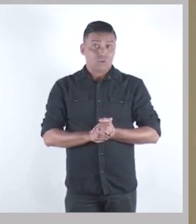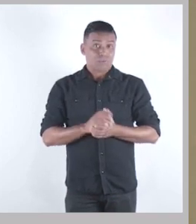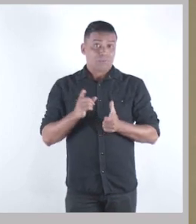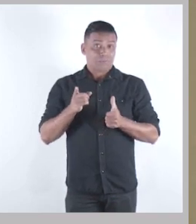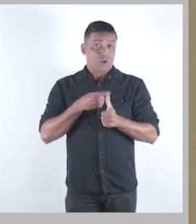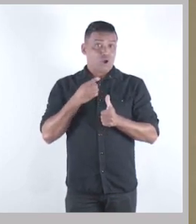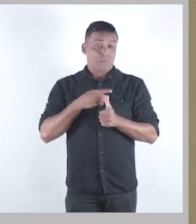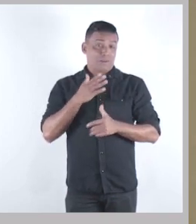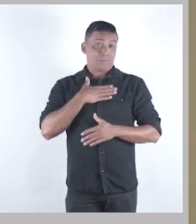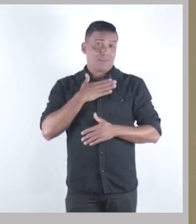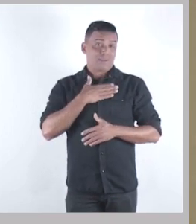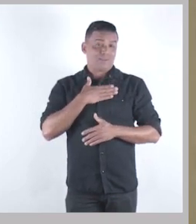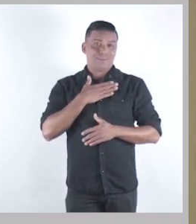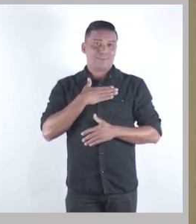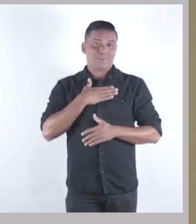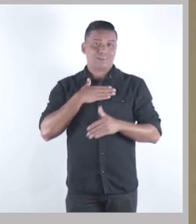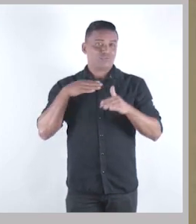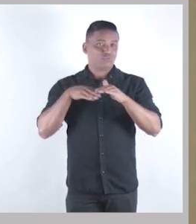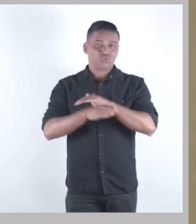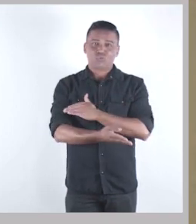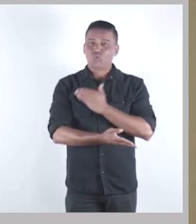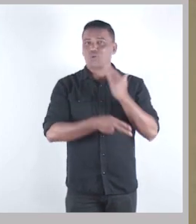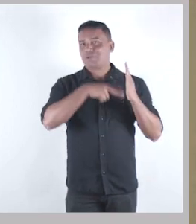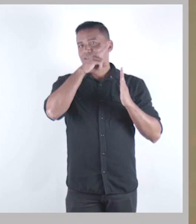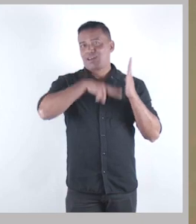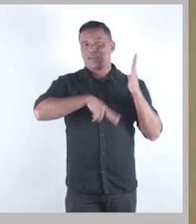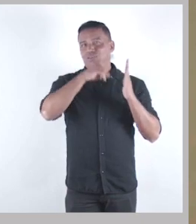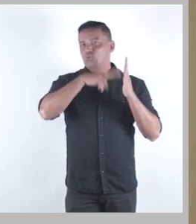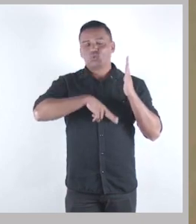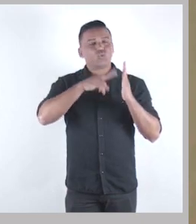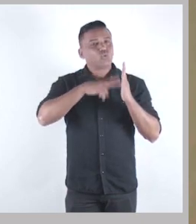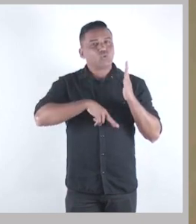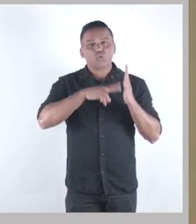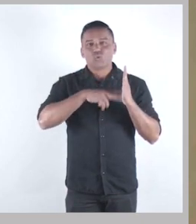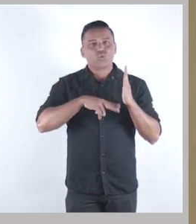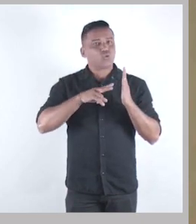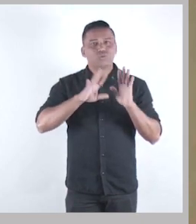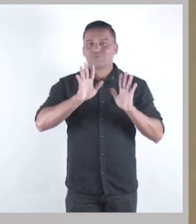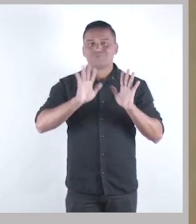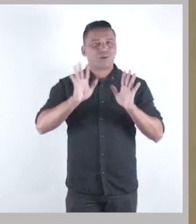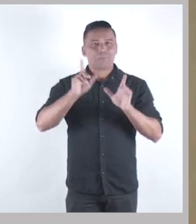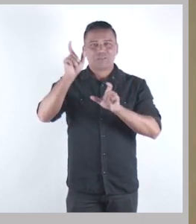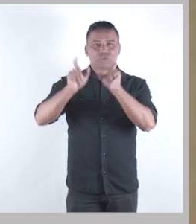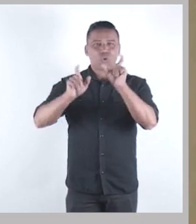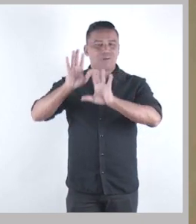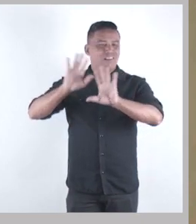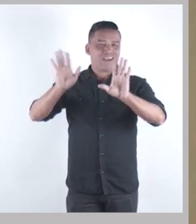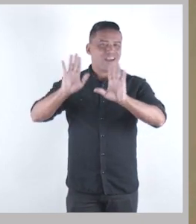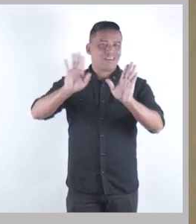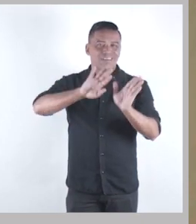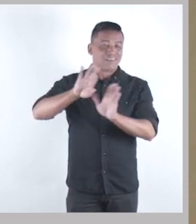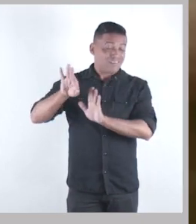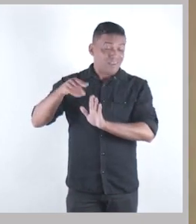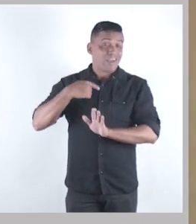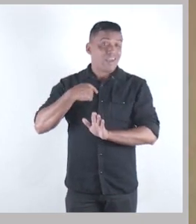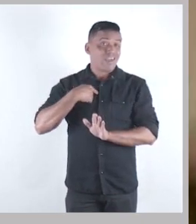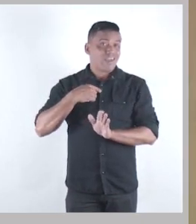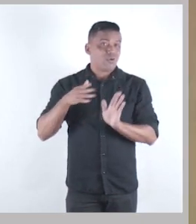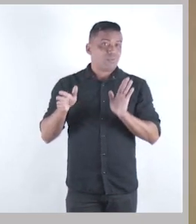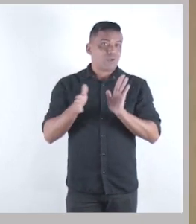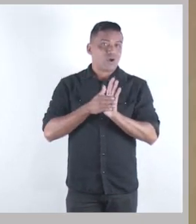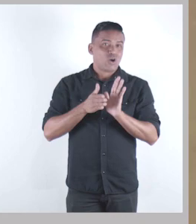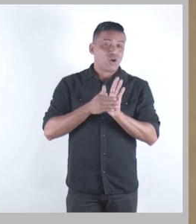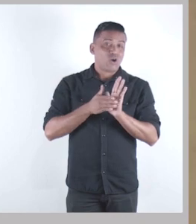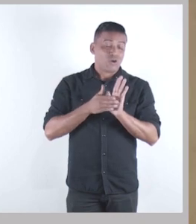como leitor da palavra, quer dizer, eu é que lia, já ninguém mais lia para mim. Não era minhas histórias, não era a minha avó